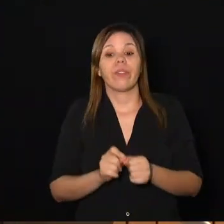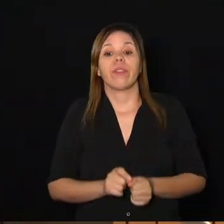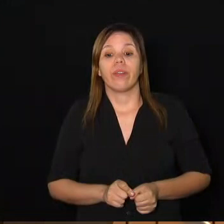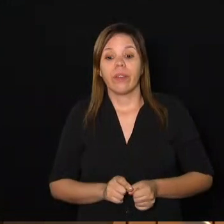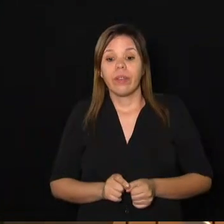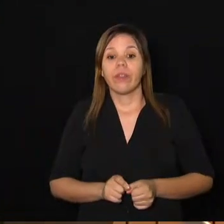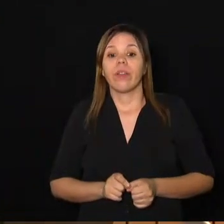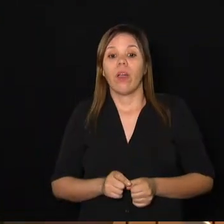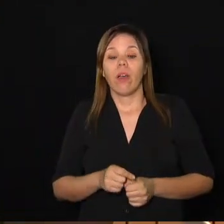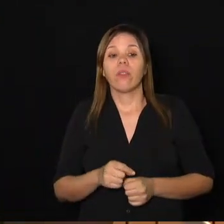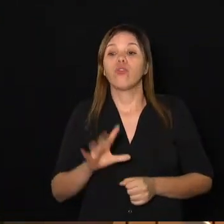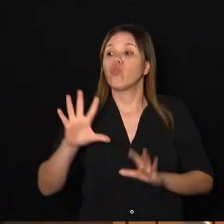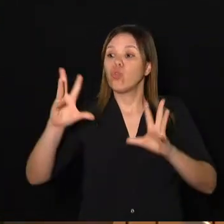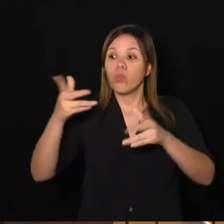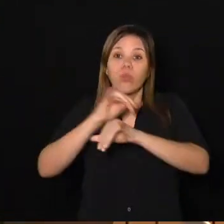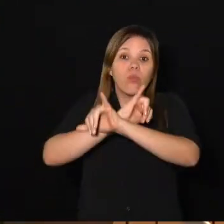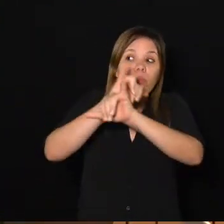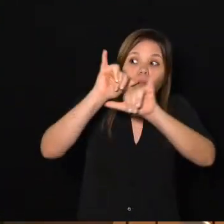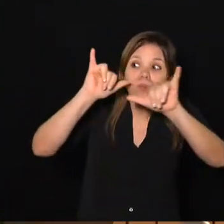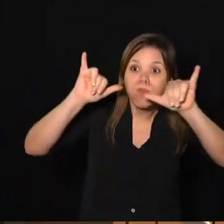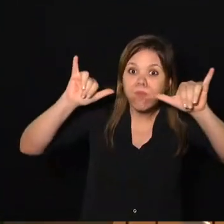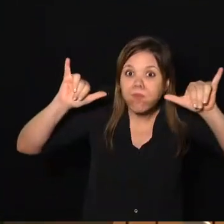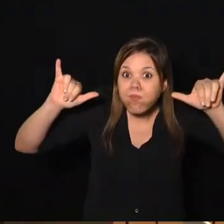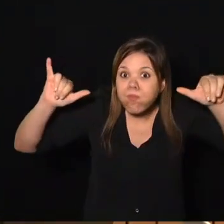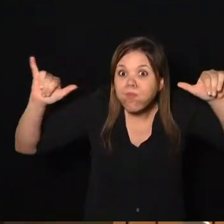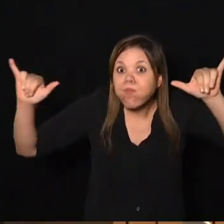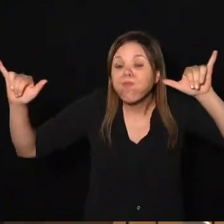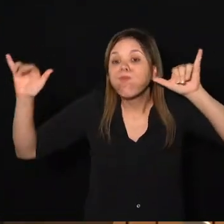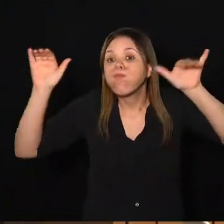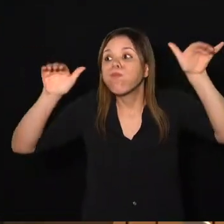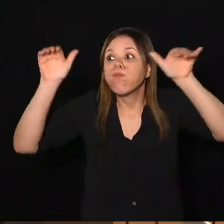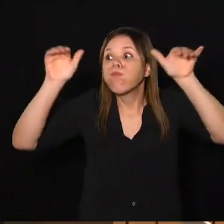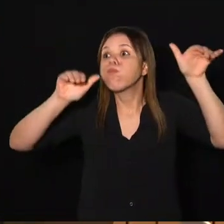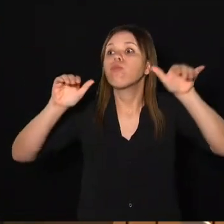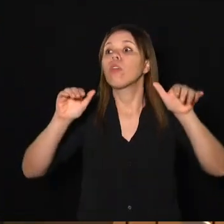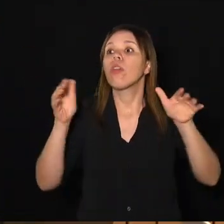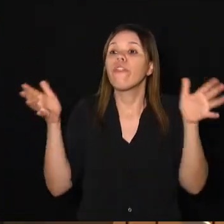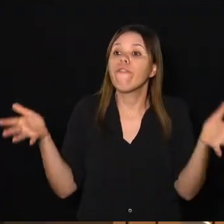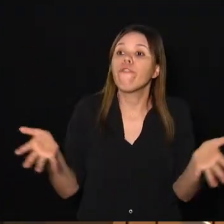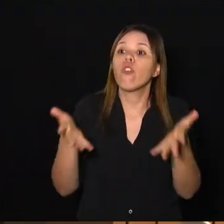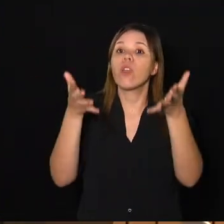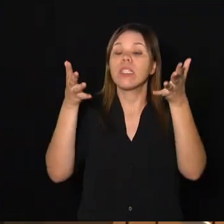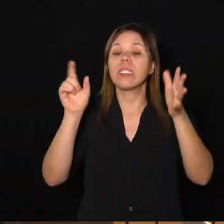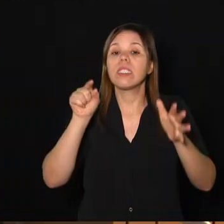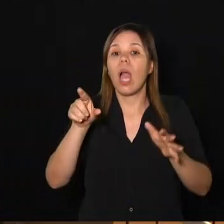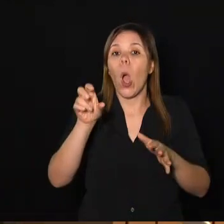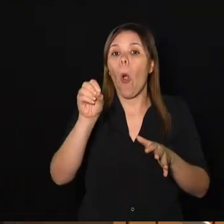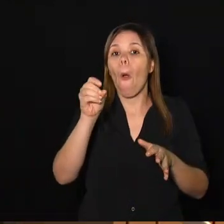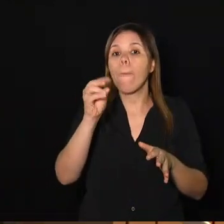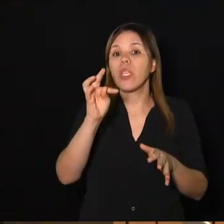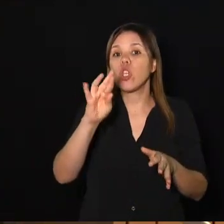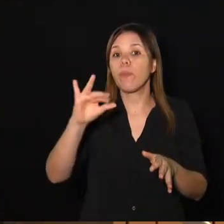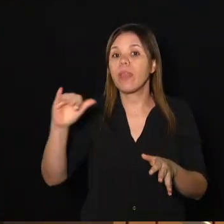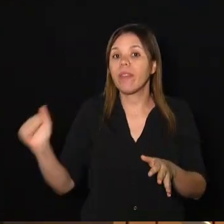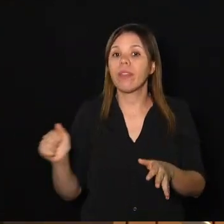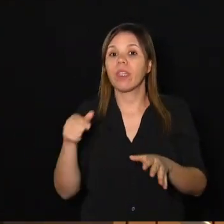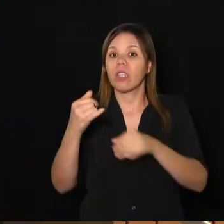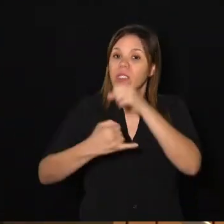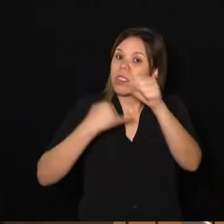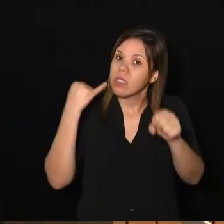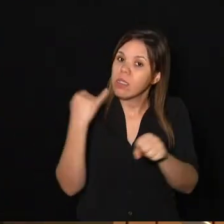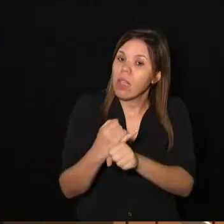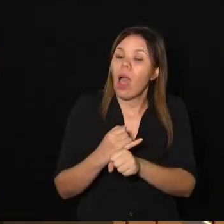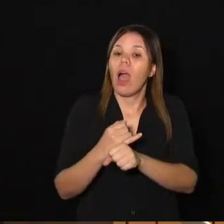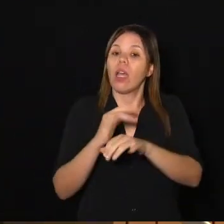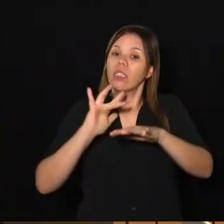conhecimento eu tenho procurado difundir a optometria nos meus sites nas minhas redes sociais para que a